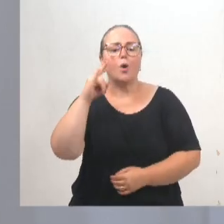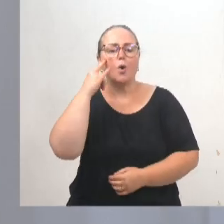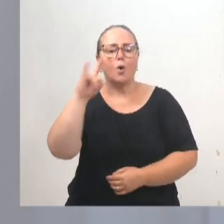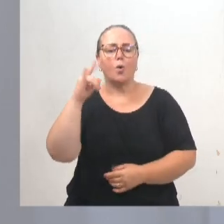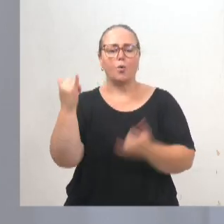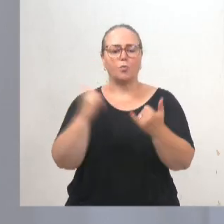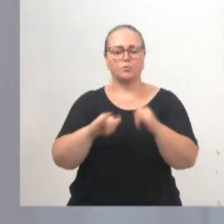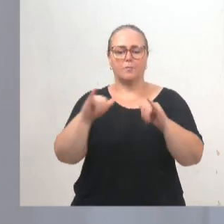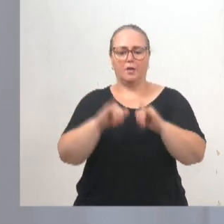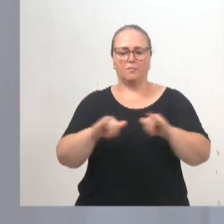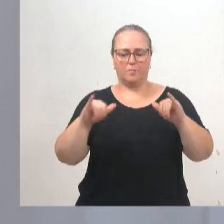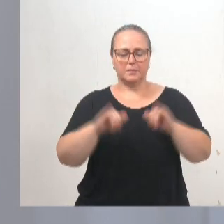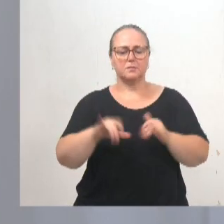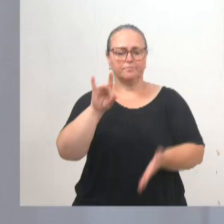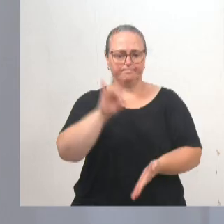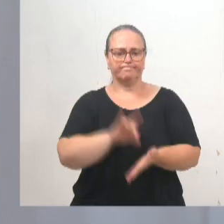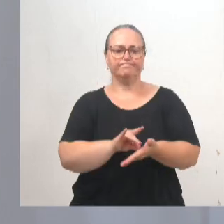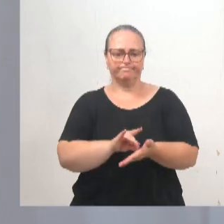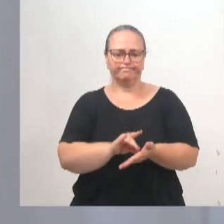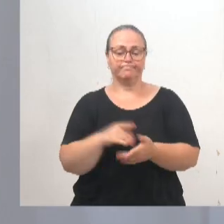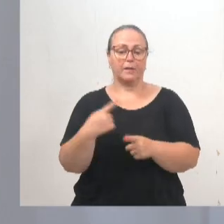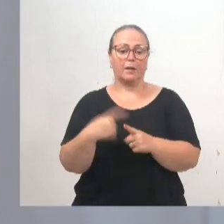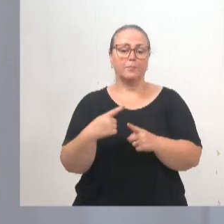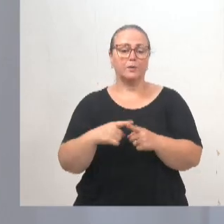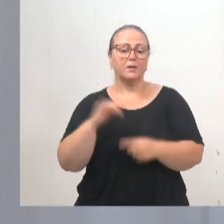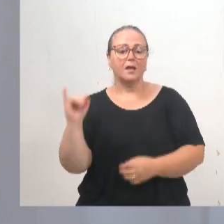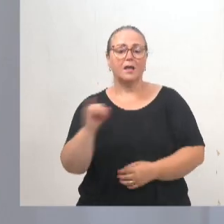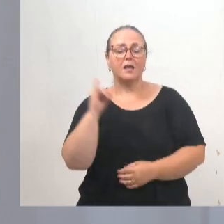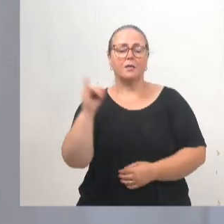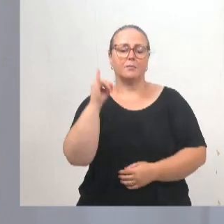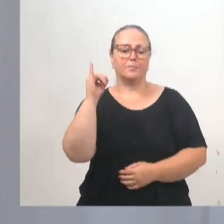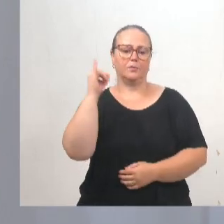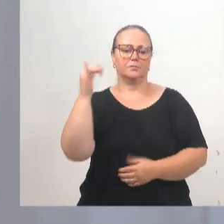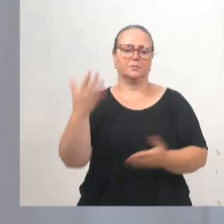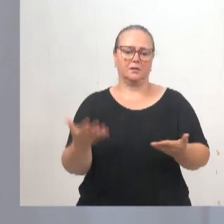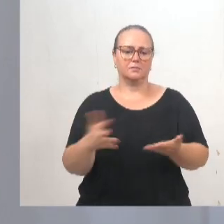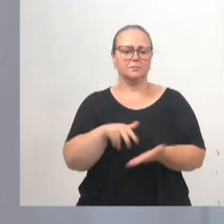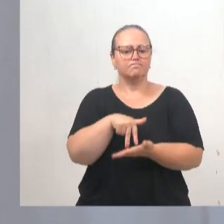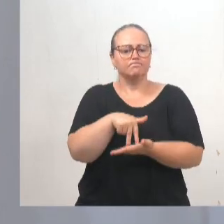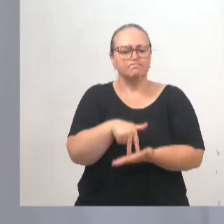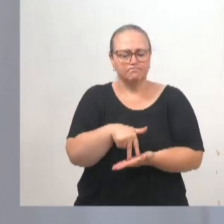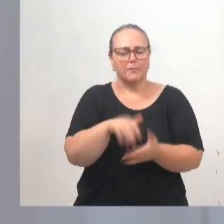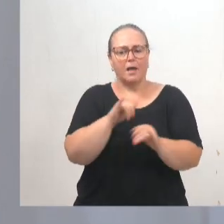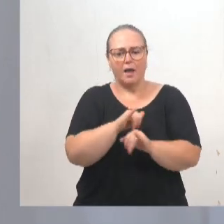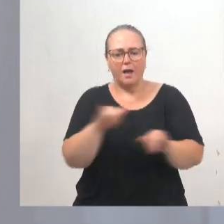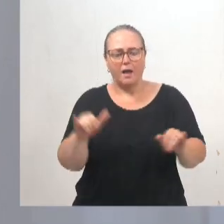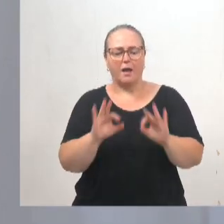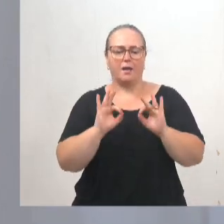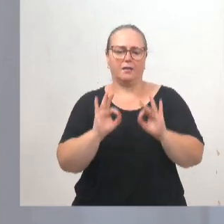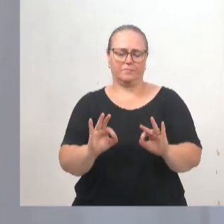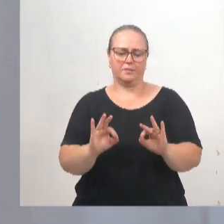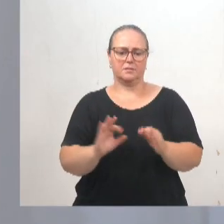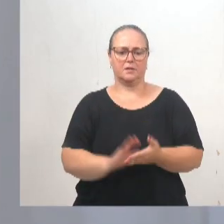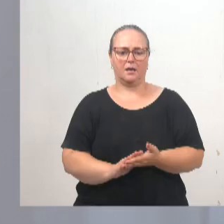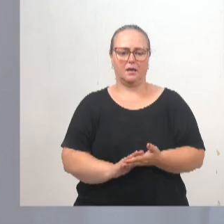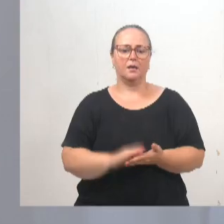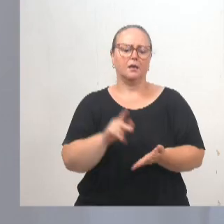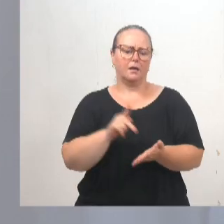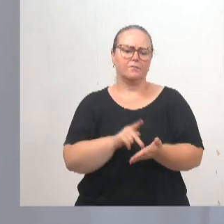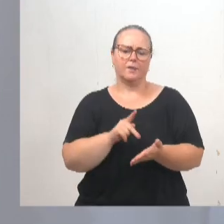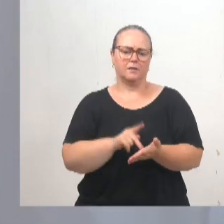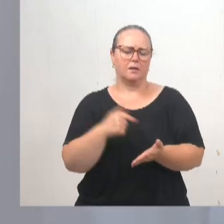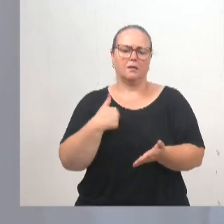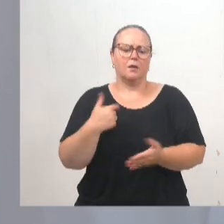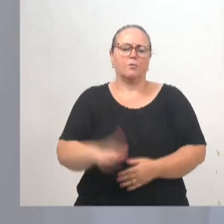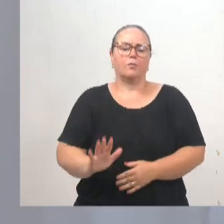trazer de maneira oficial, porque eu acho que é importante ter uma posição oficial da nossa corporação. E de maneira nenhuma aqui quero